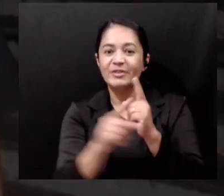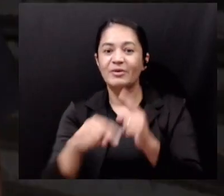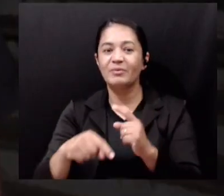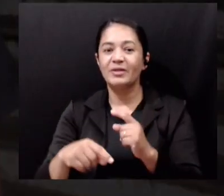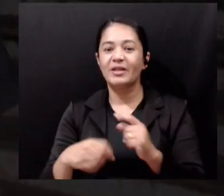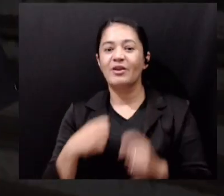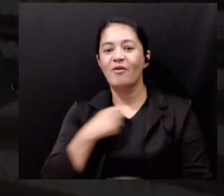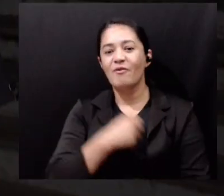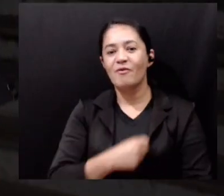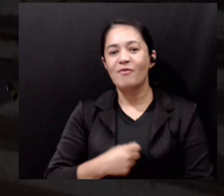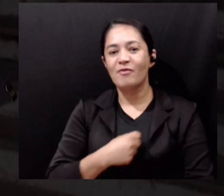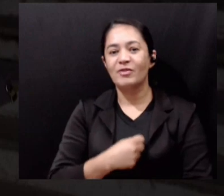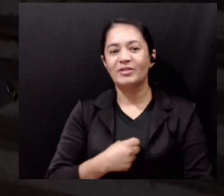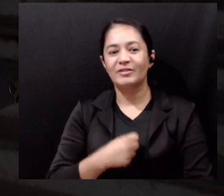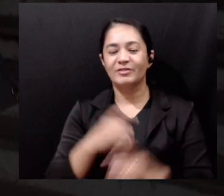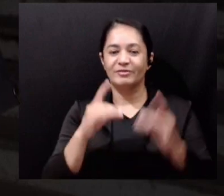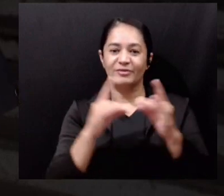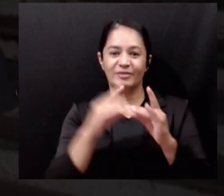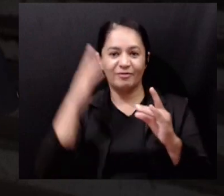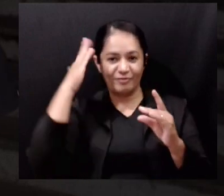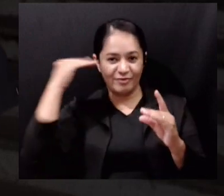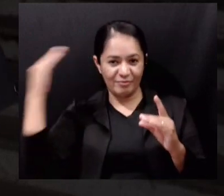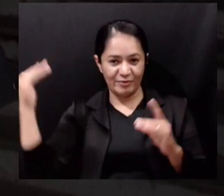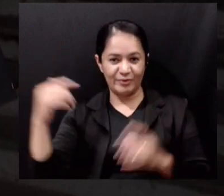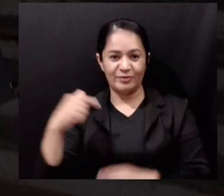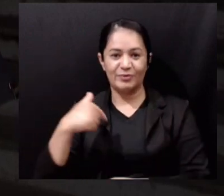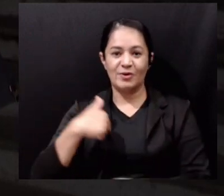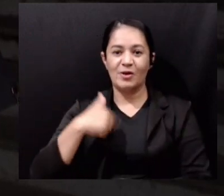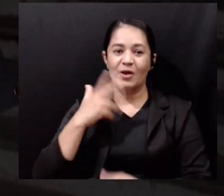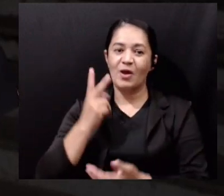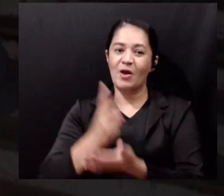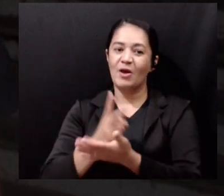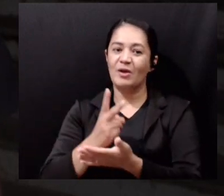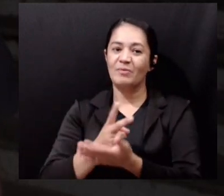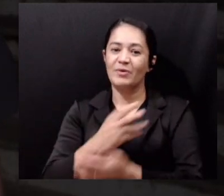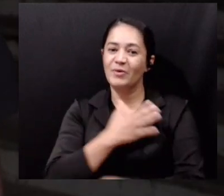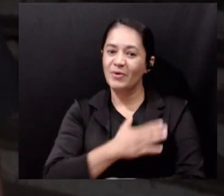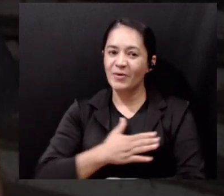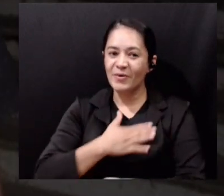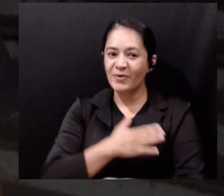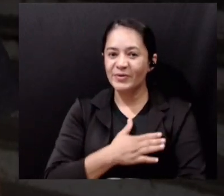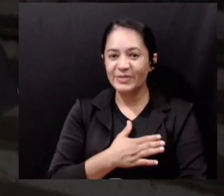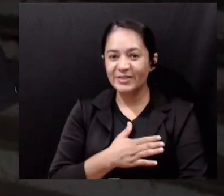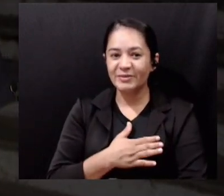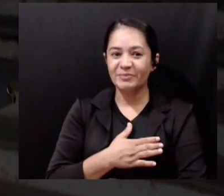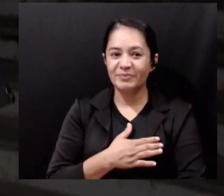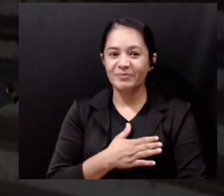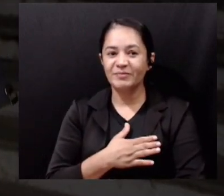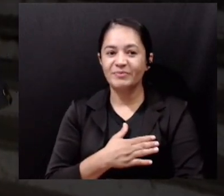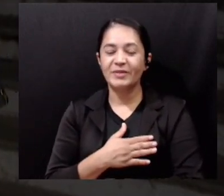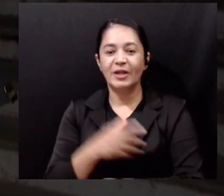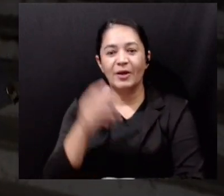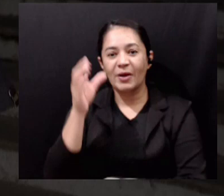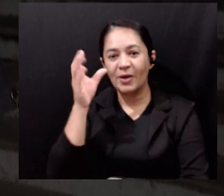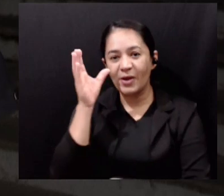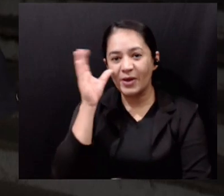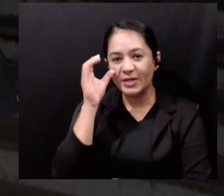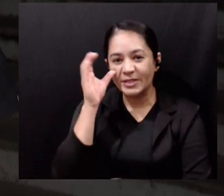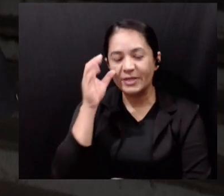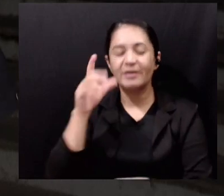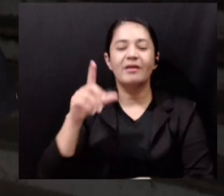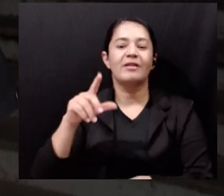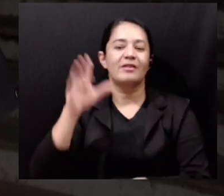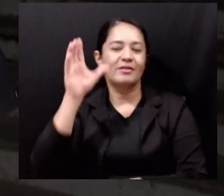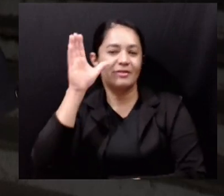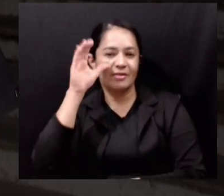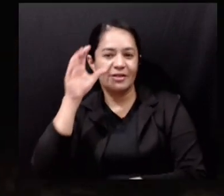cidade. Assim, pessoalmente, sempre gostei de literatura e cinema de horror, então eu tenho algum interesse em temas assim ligados